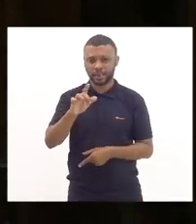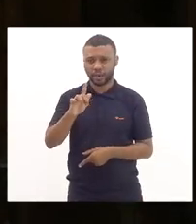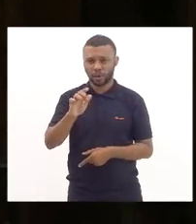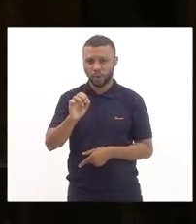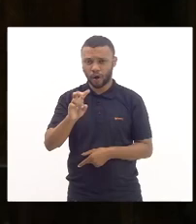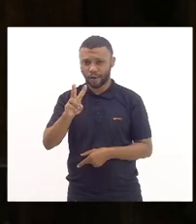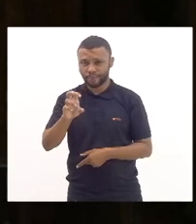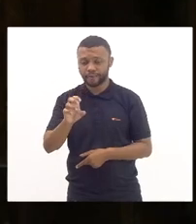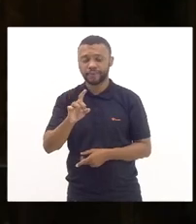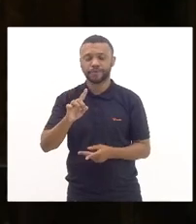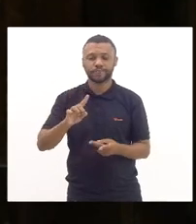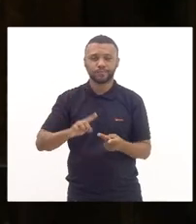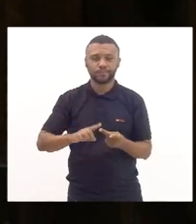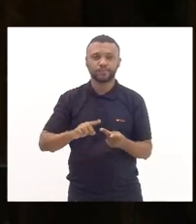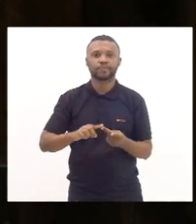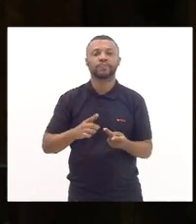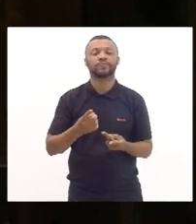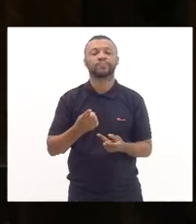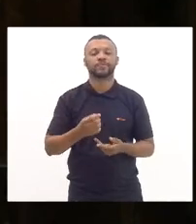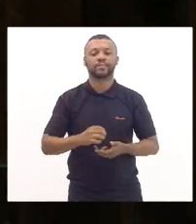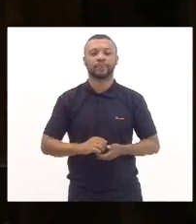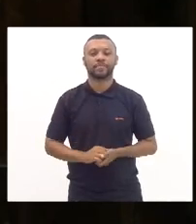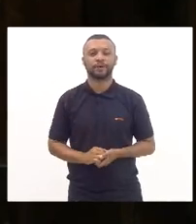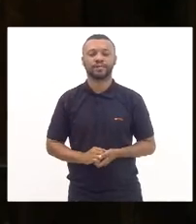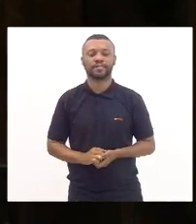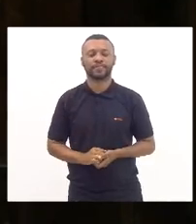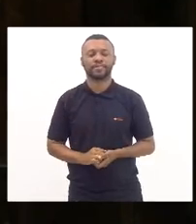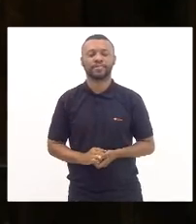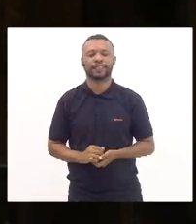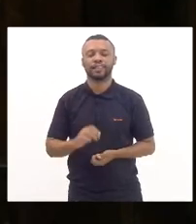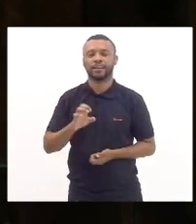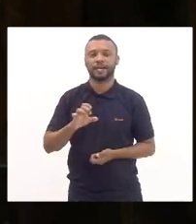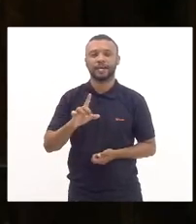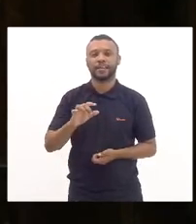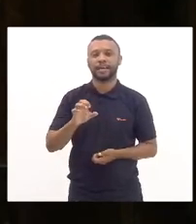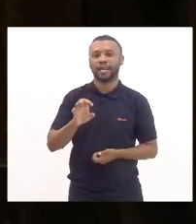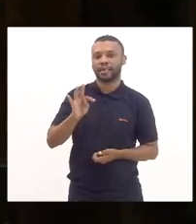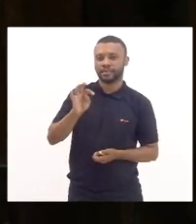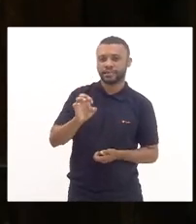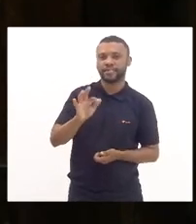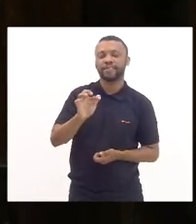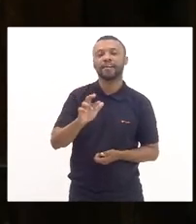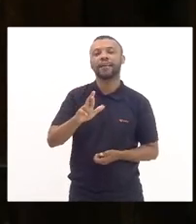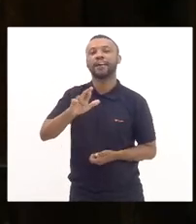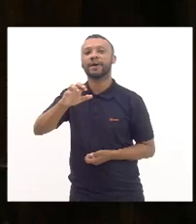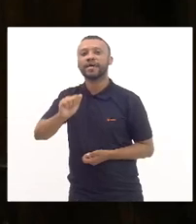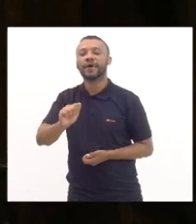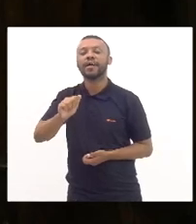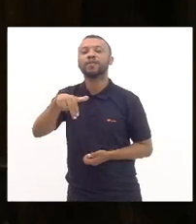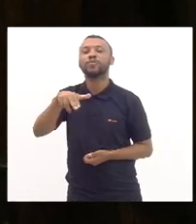em regulação da Agência Nacional de Transporte, Eliete Ferreira Nunes, chefe